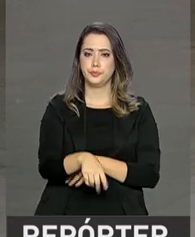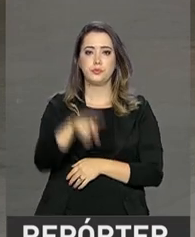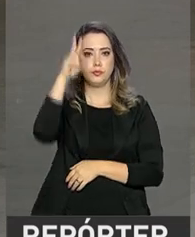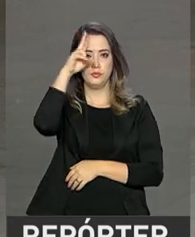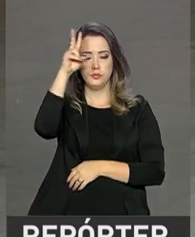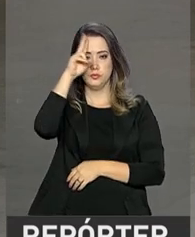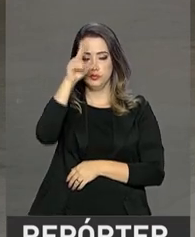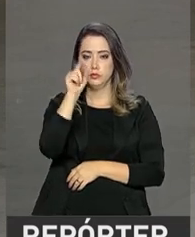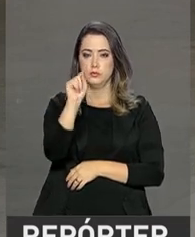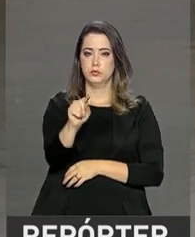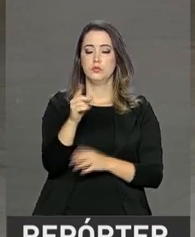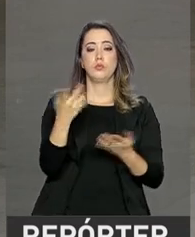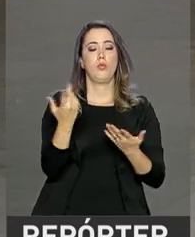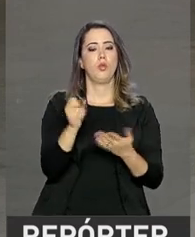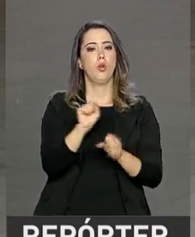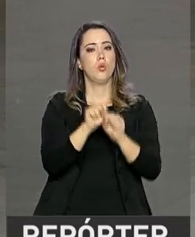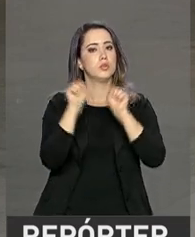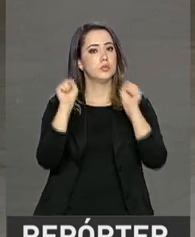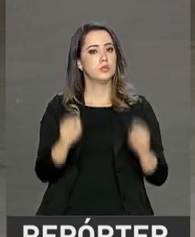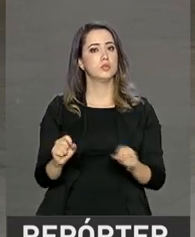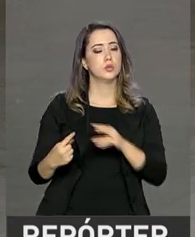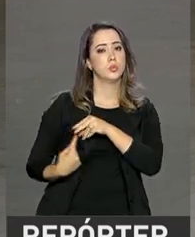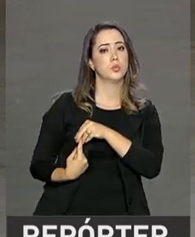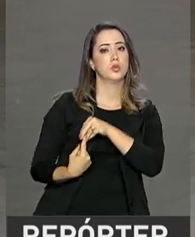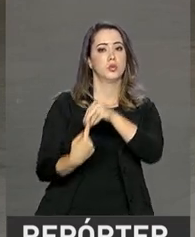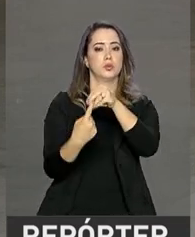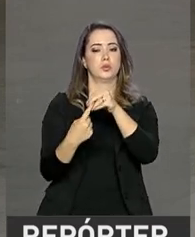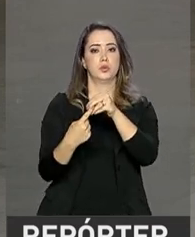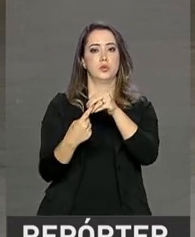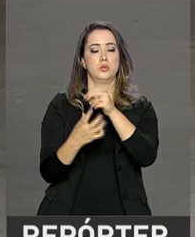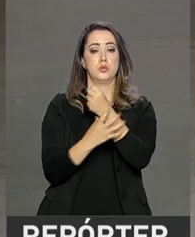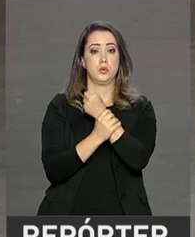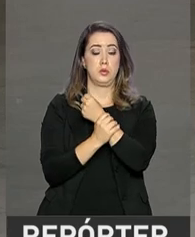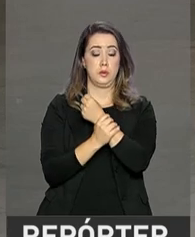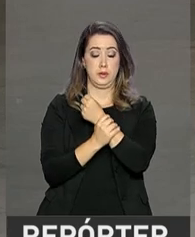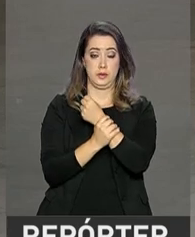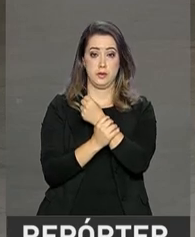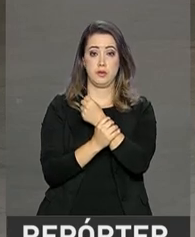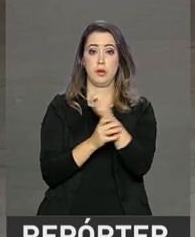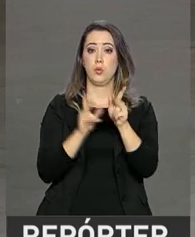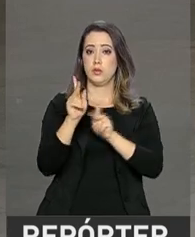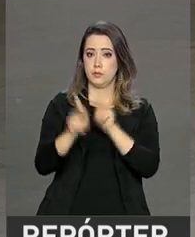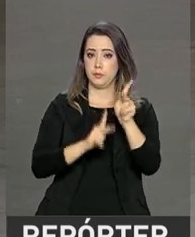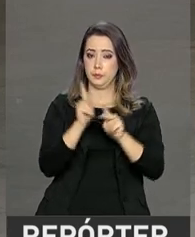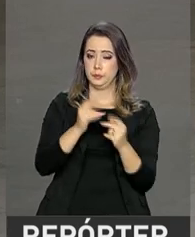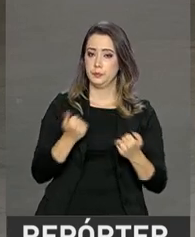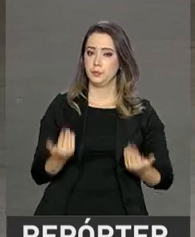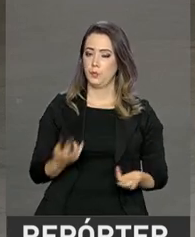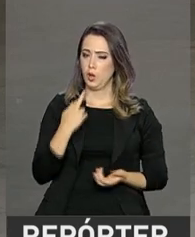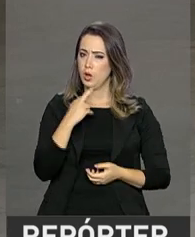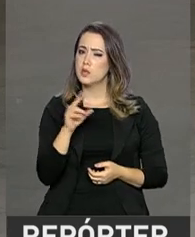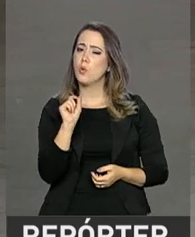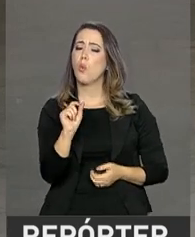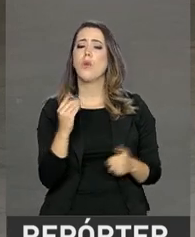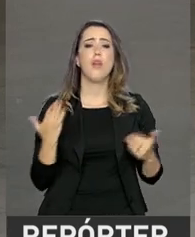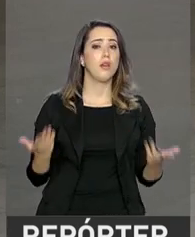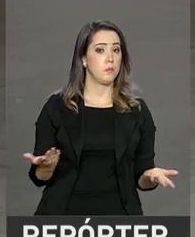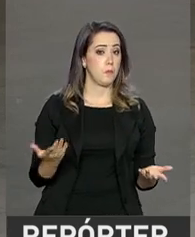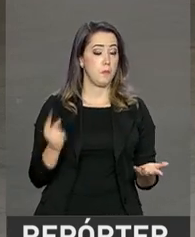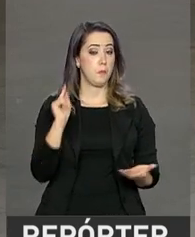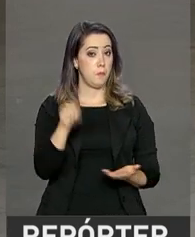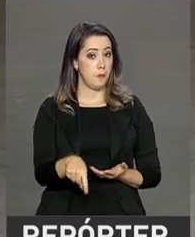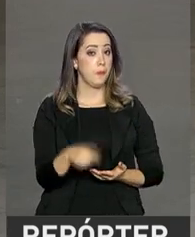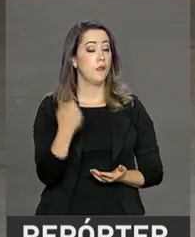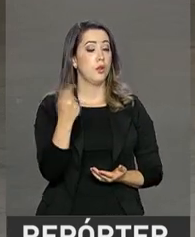Palácio do Planalto, o Sistema Único de Segurança Pública. Agora, respondendo à sua pergunta, o Sistema Único de